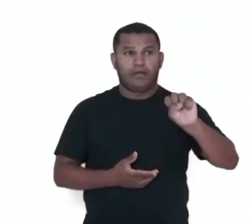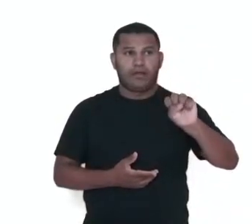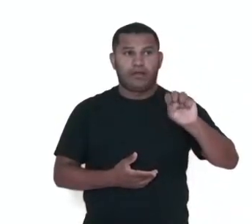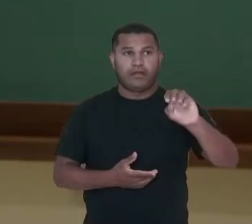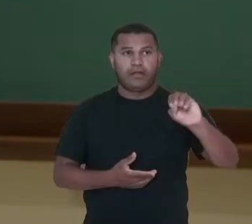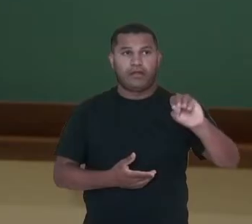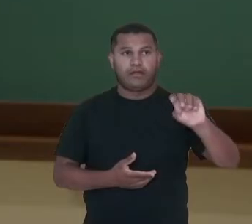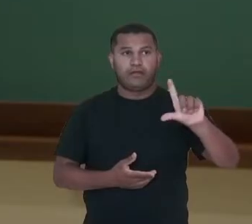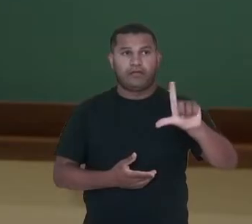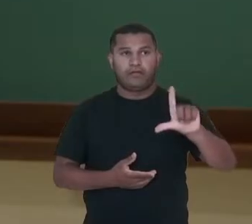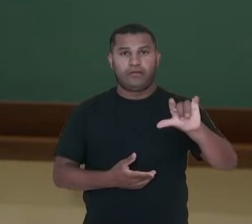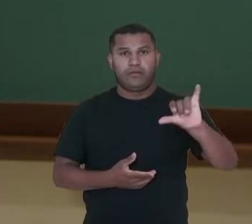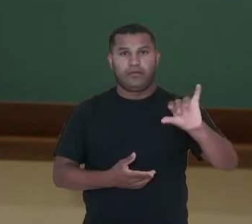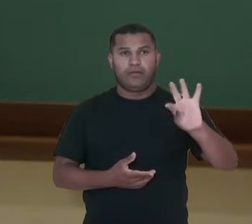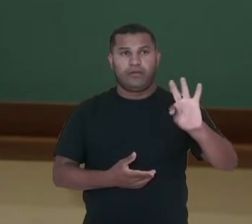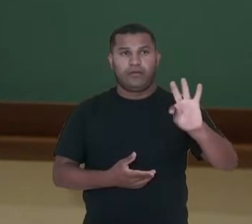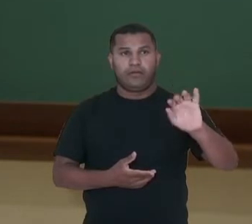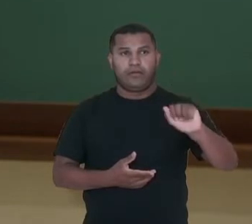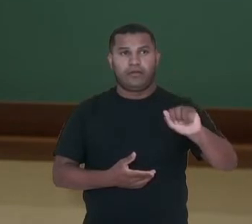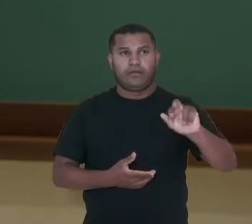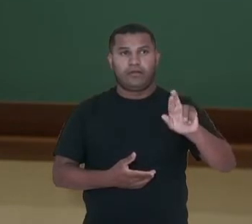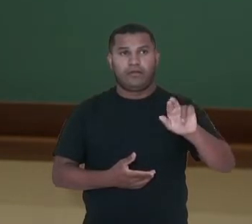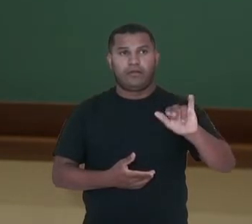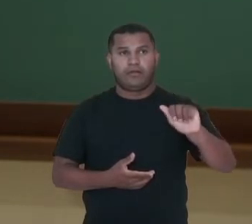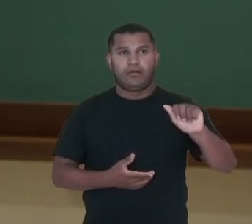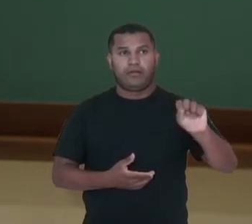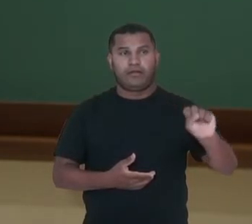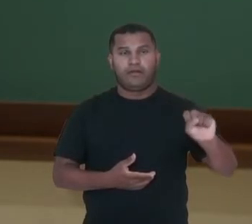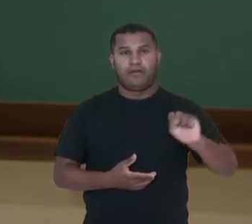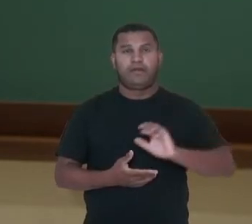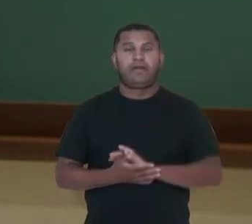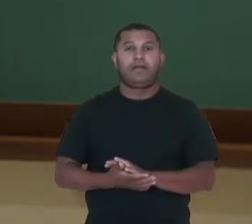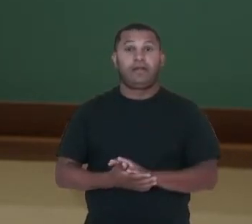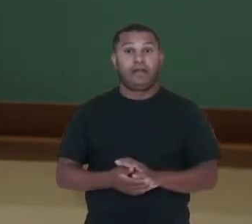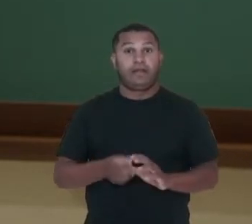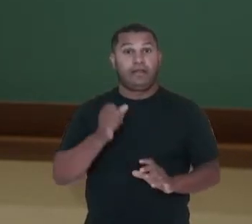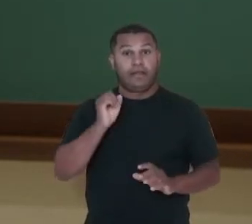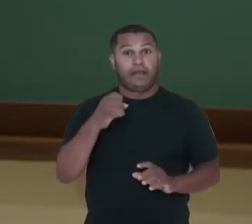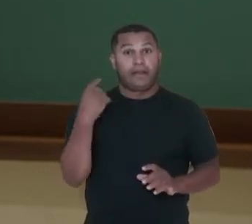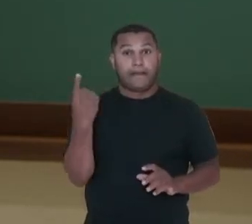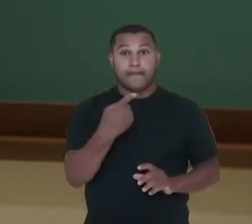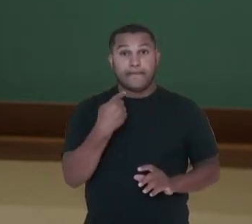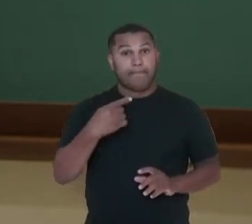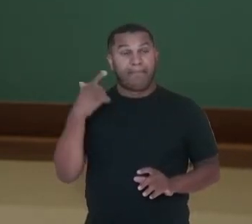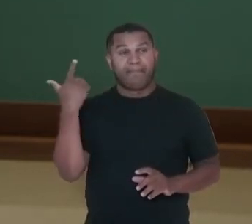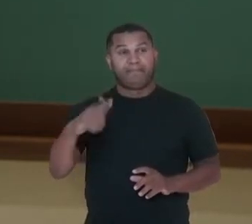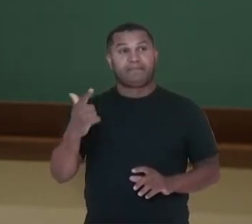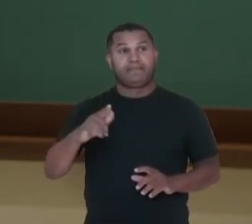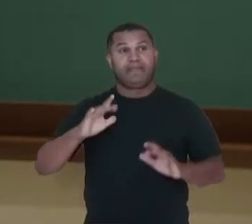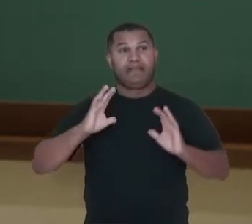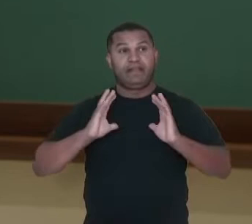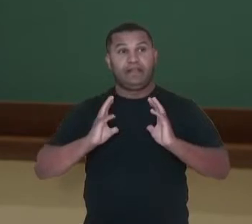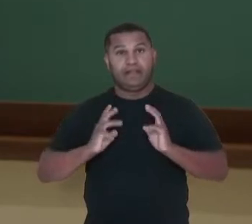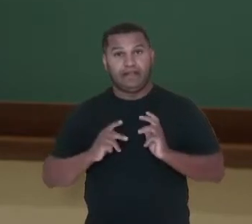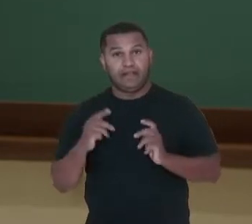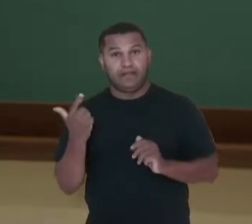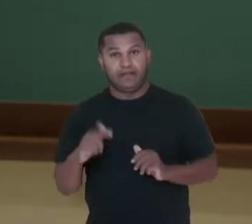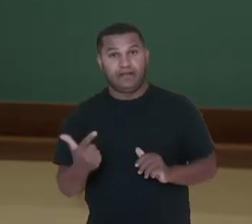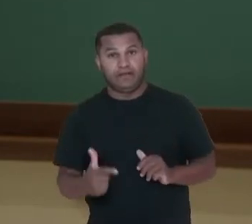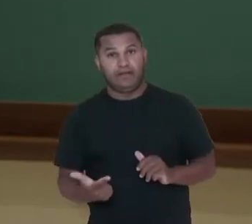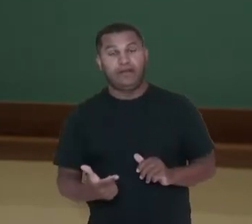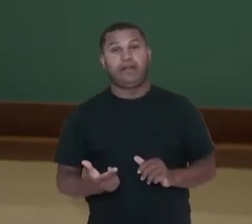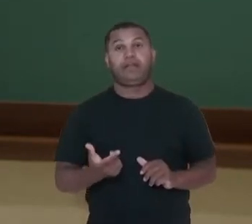desencadeiam doenças, se nós não mantermos ali a higienização. Mas não só isso. Quero falar um pouquinho para você